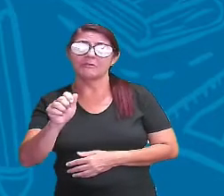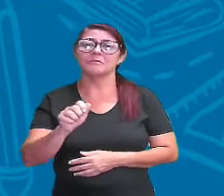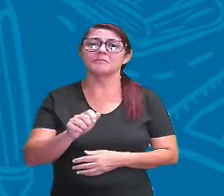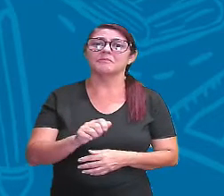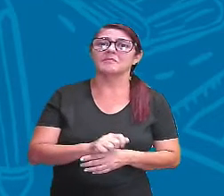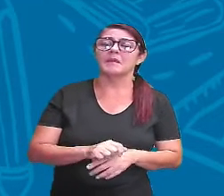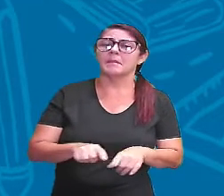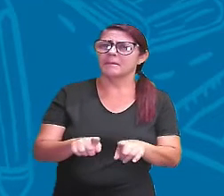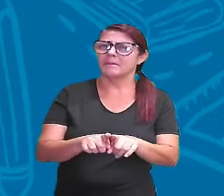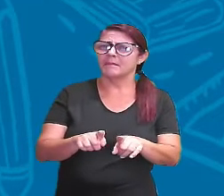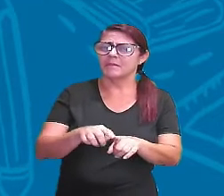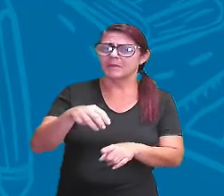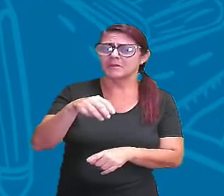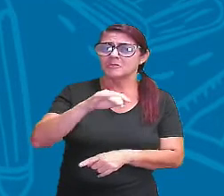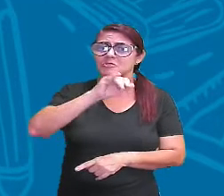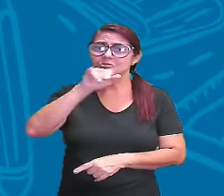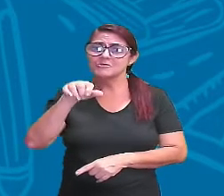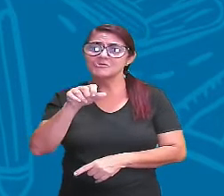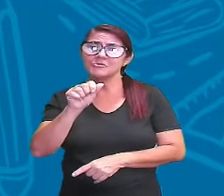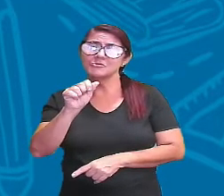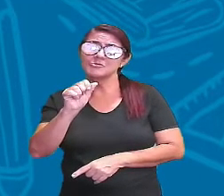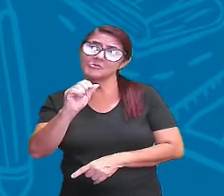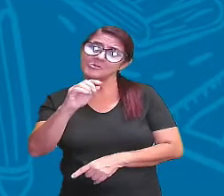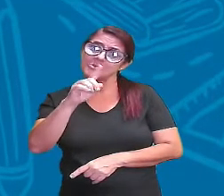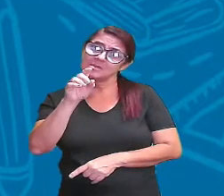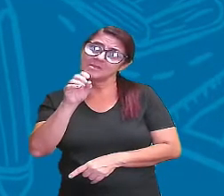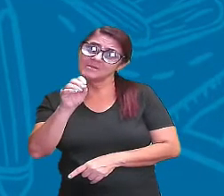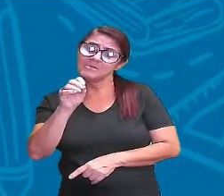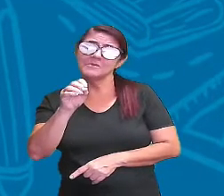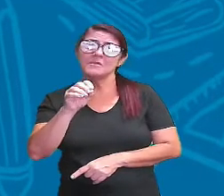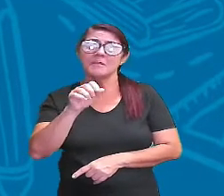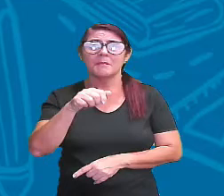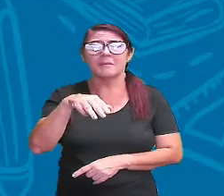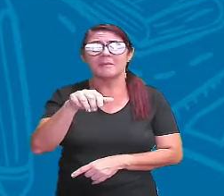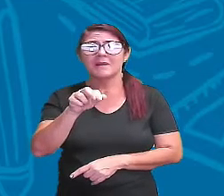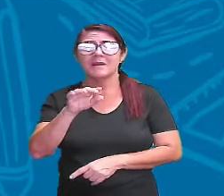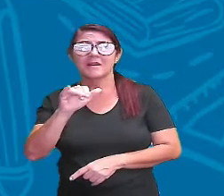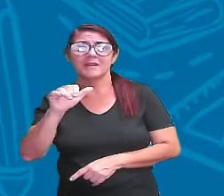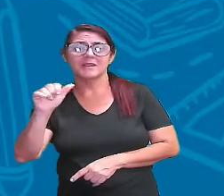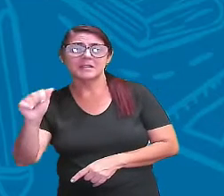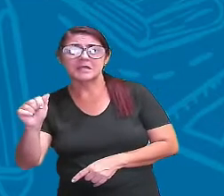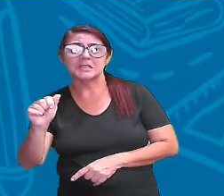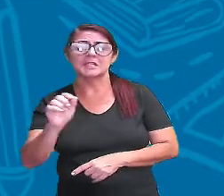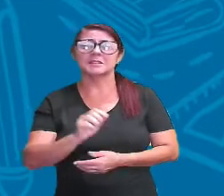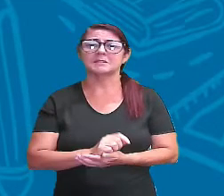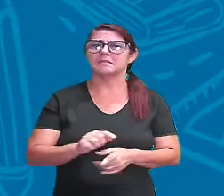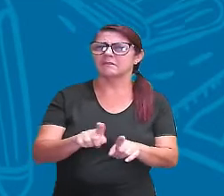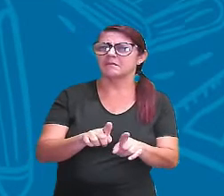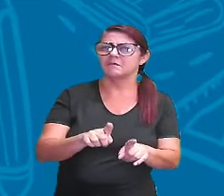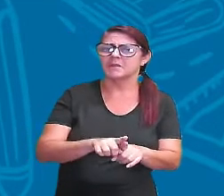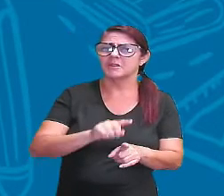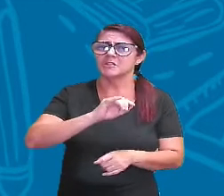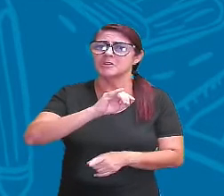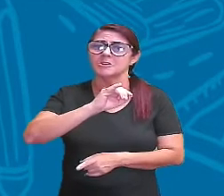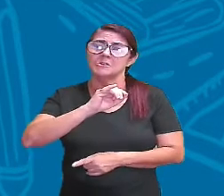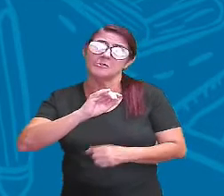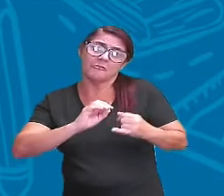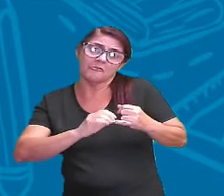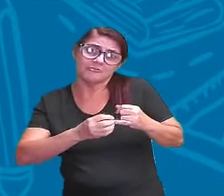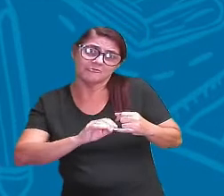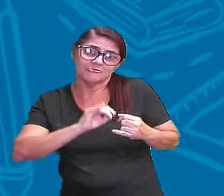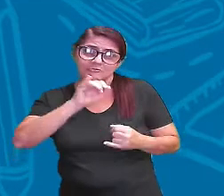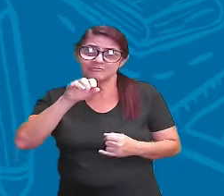Maria? Também é outro tipo de conto. Temos aí João e o Pé de Feijão. Temos histórias